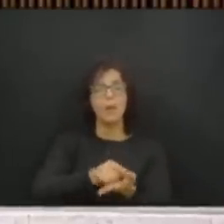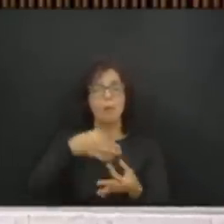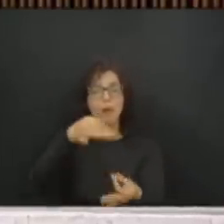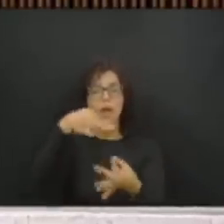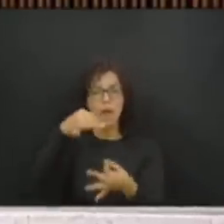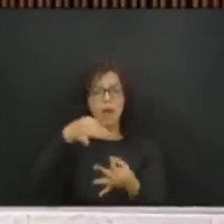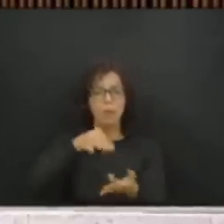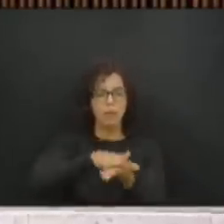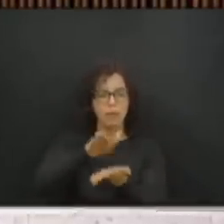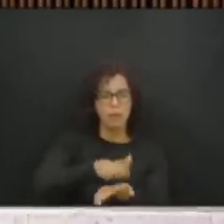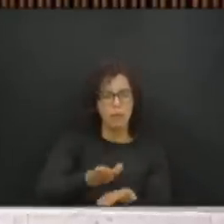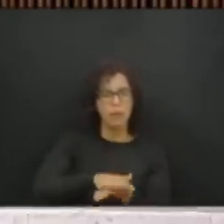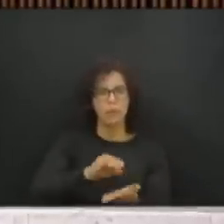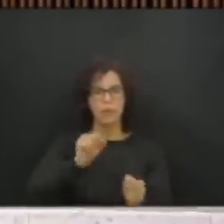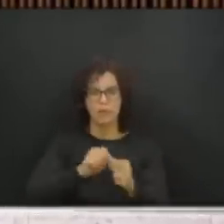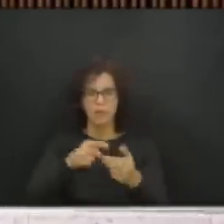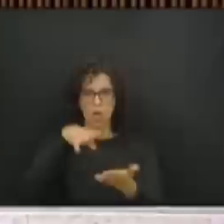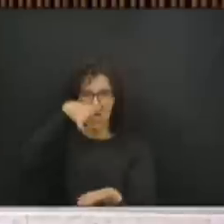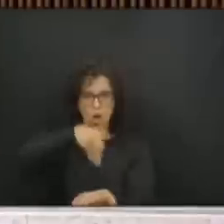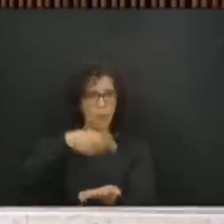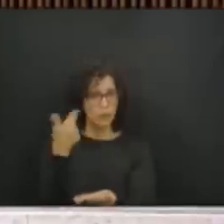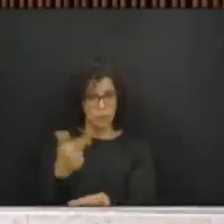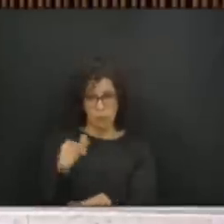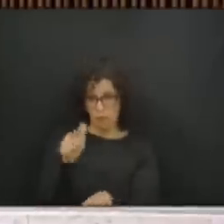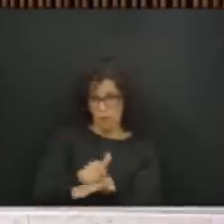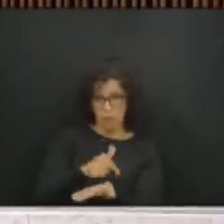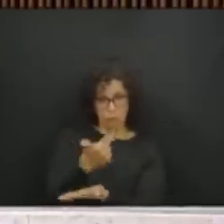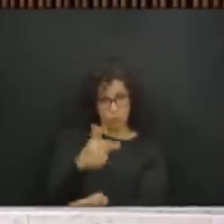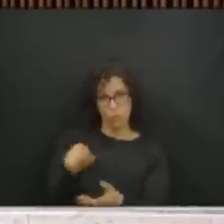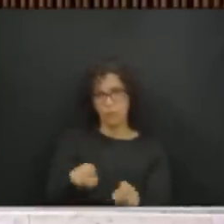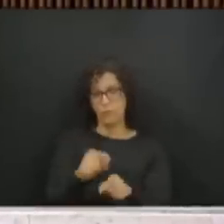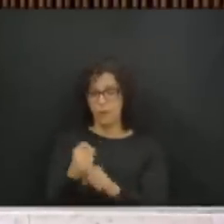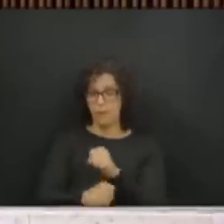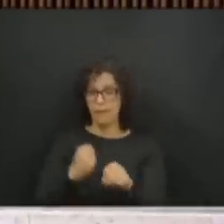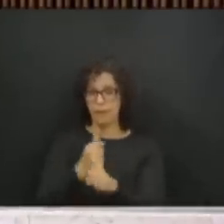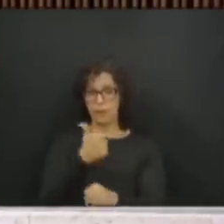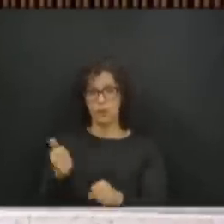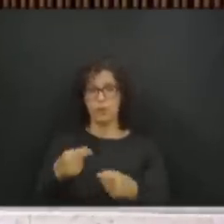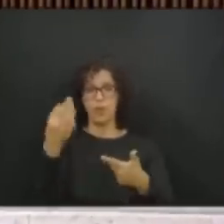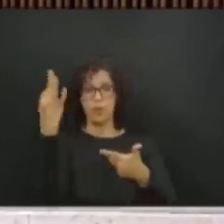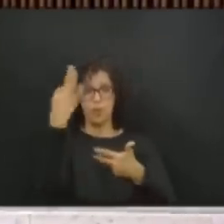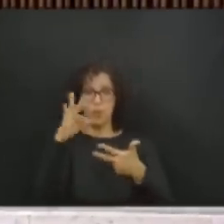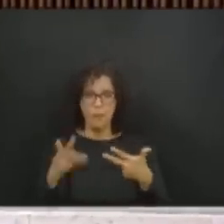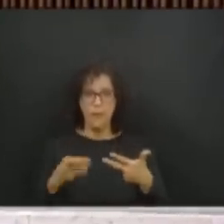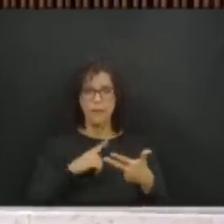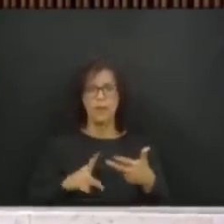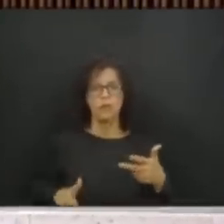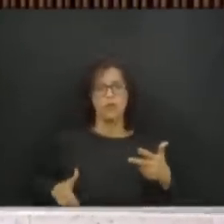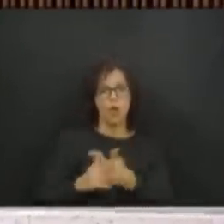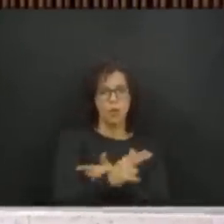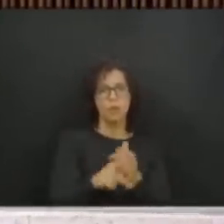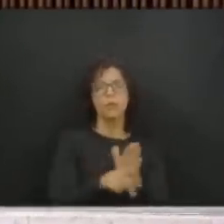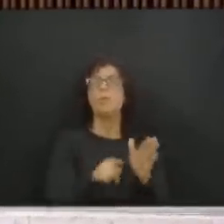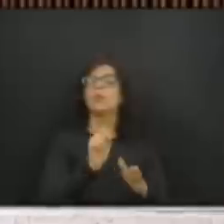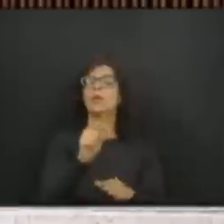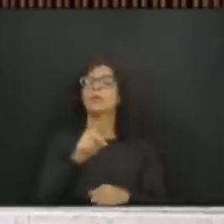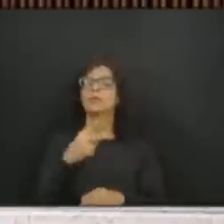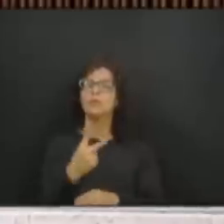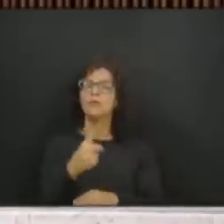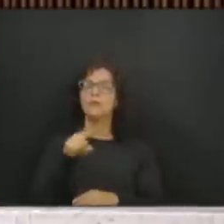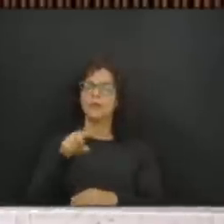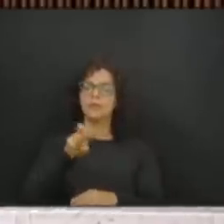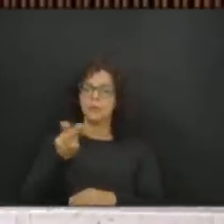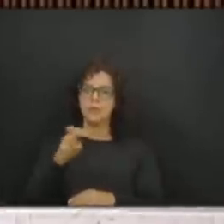sulfite esse papel para fazer cópias não existe em 2021 Max sofreu um corte de 1,55